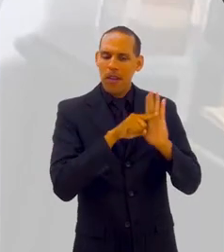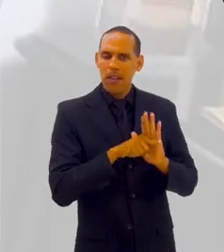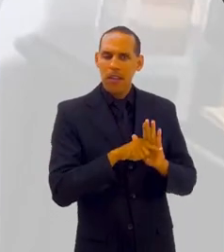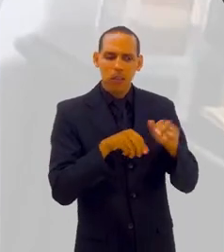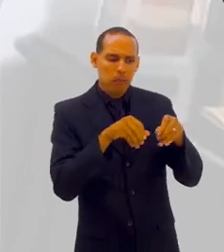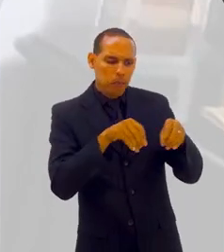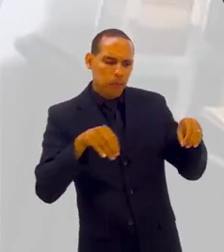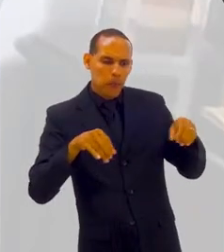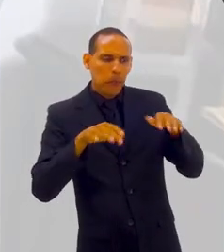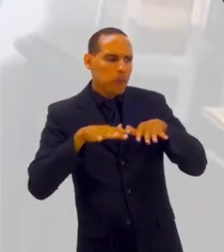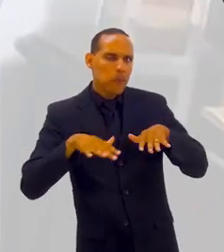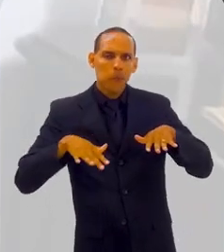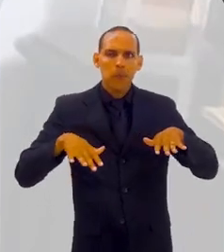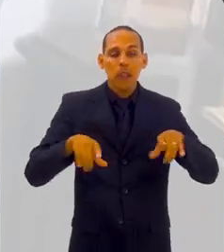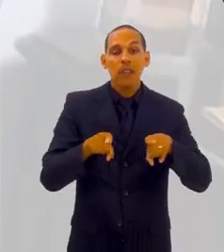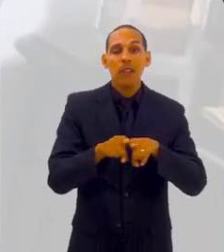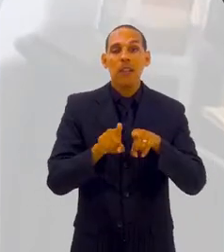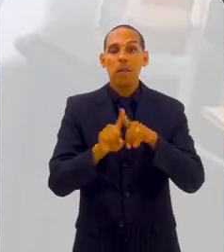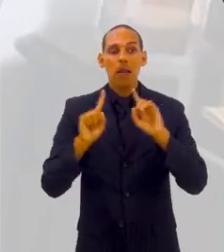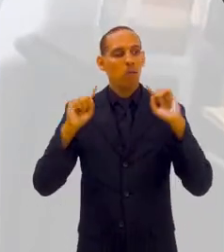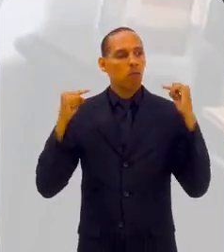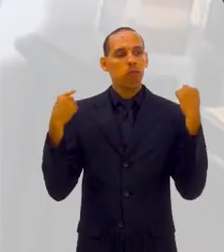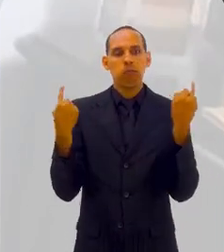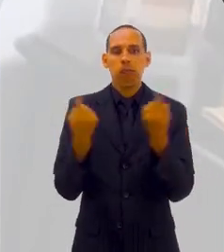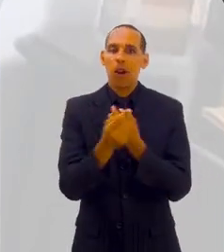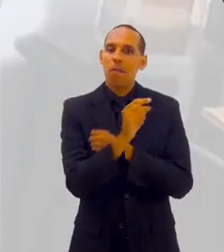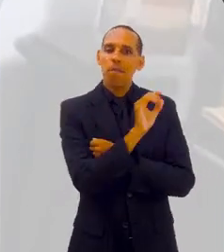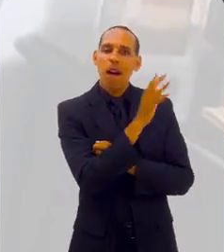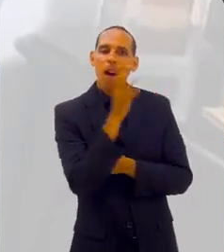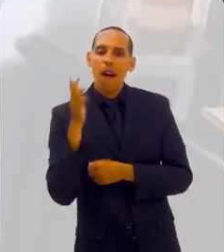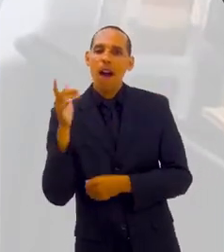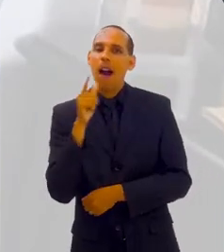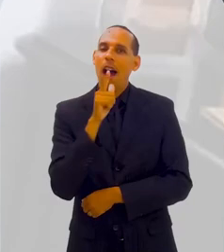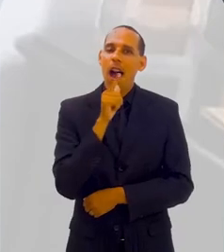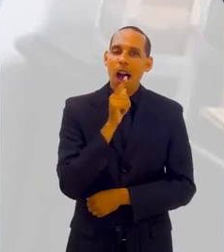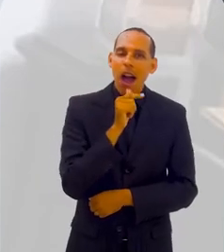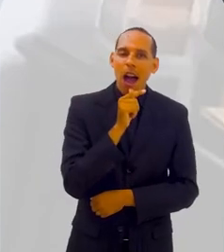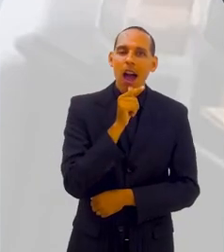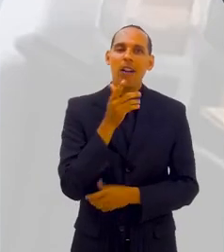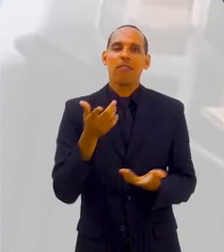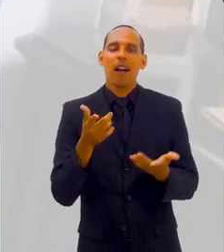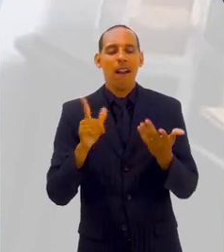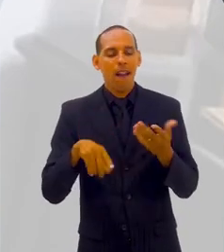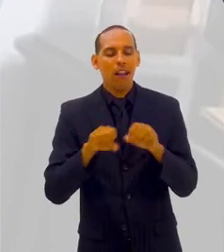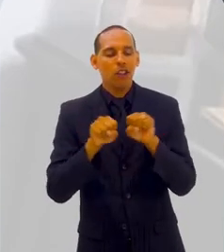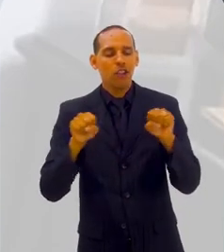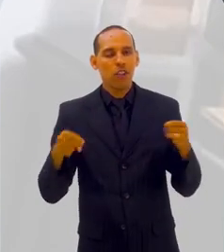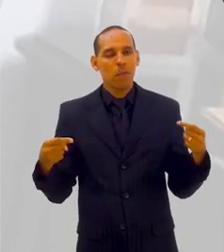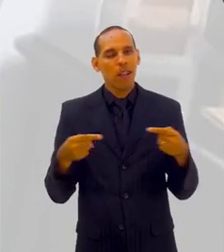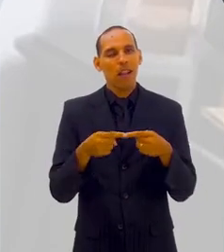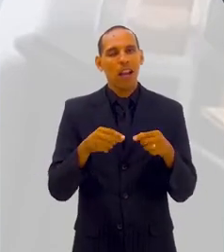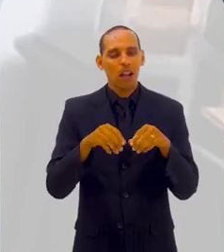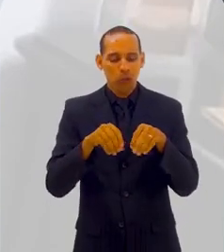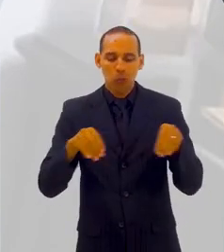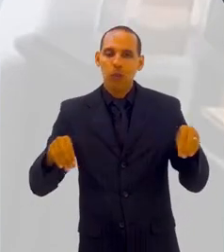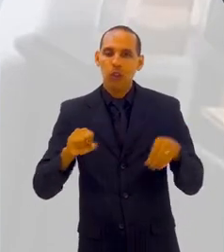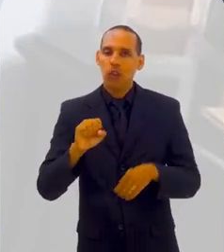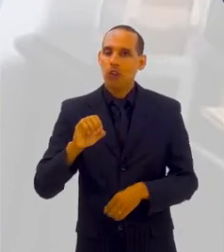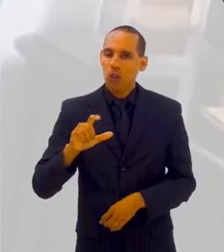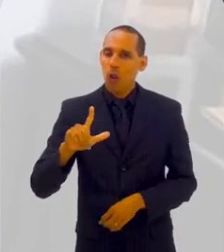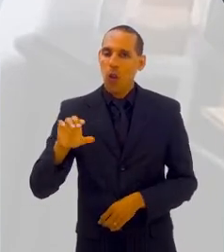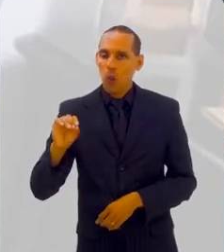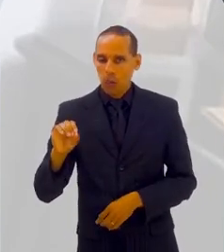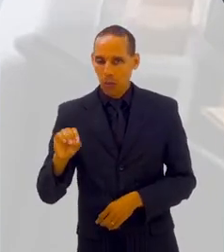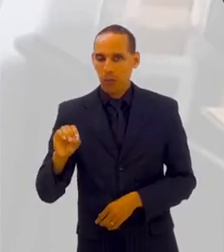dos solos, todo o ambiente no seu entorno, a água, o ecossistema no entorno do solo, né? Então a